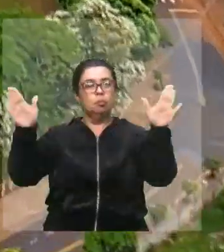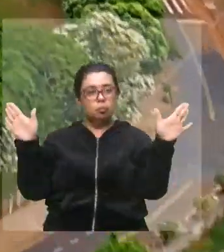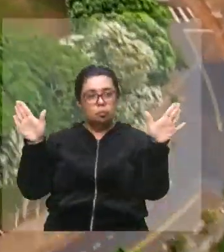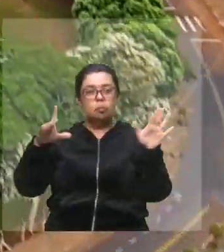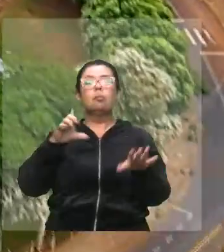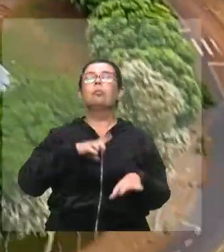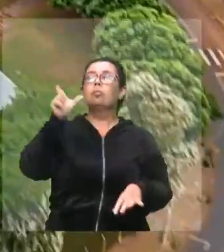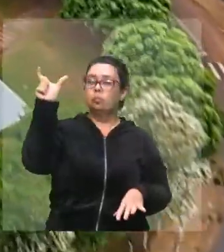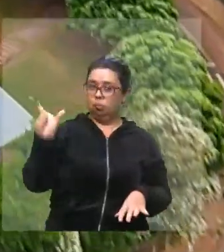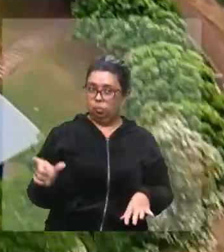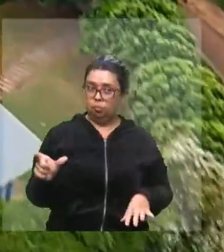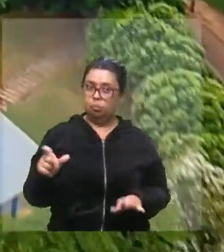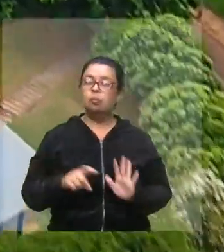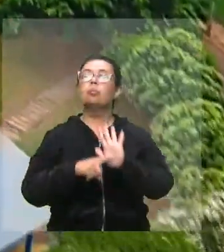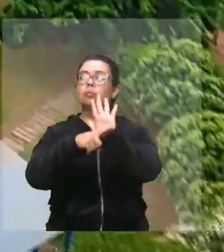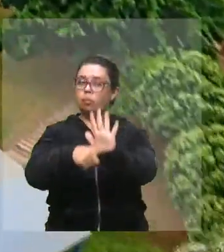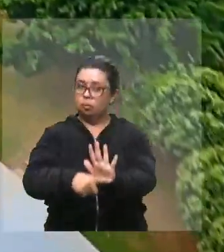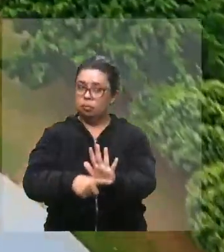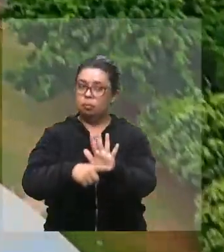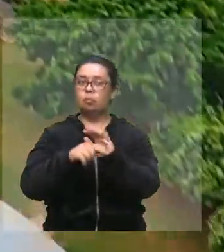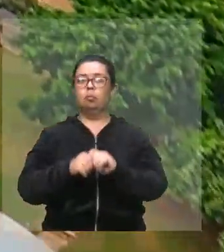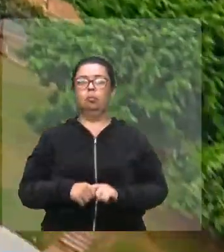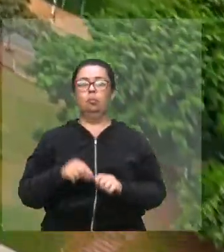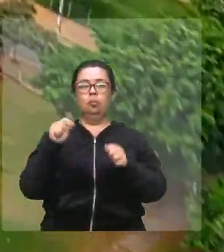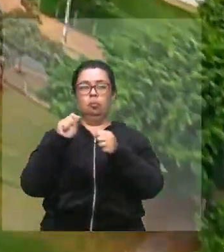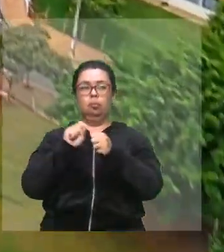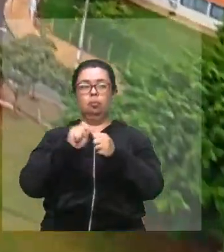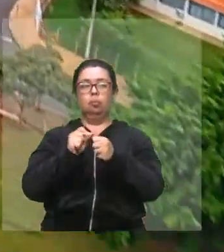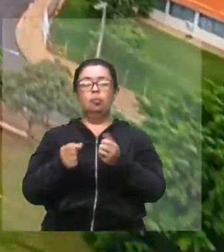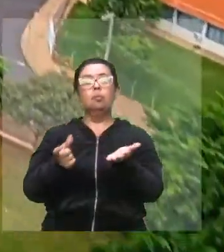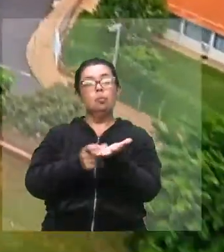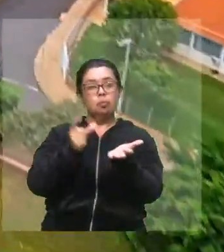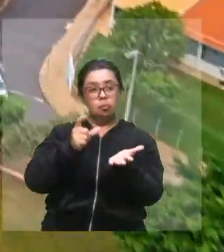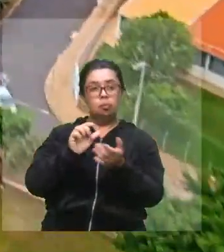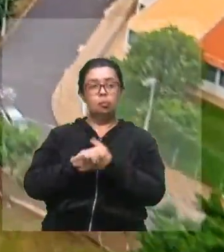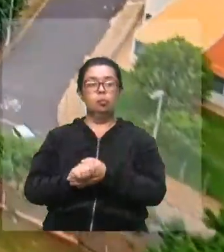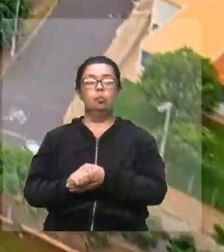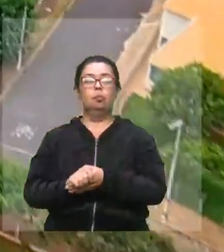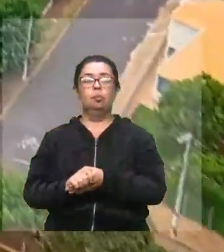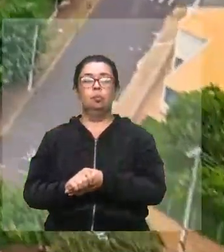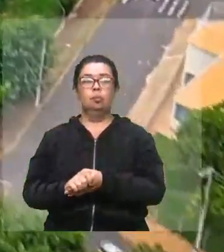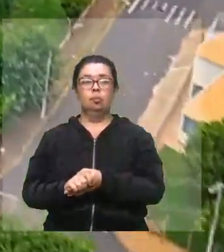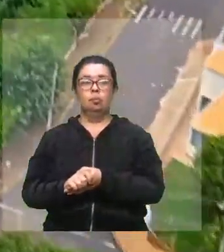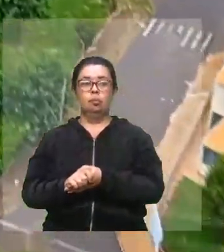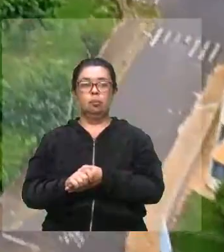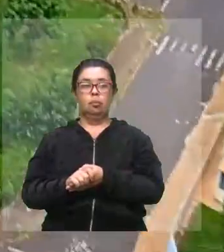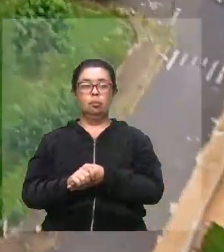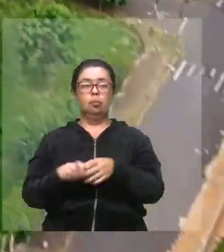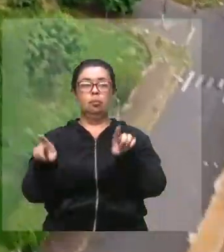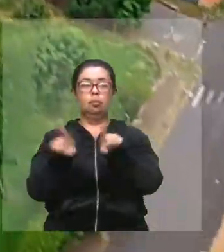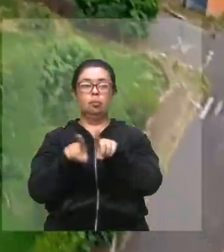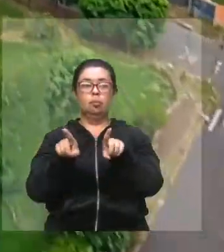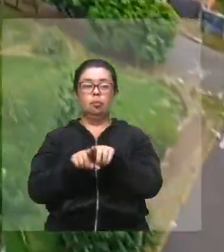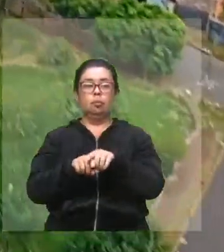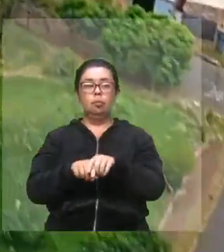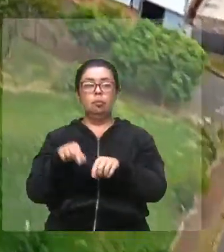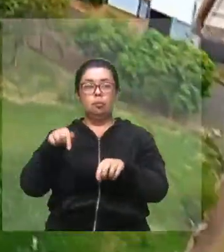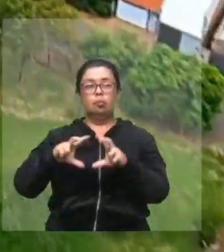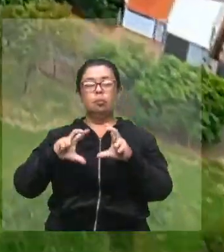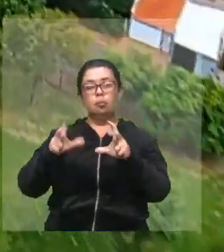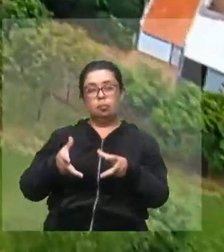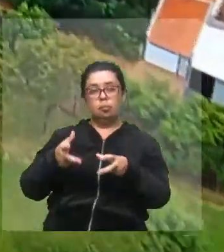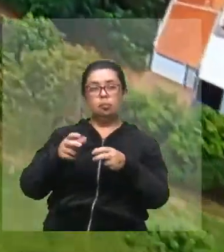as pessoas para estarem fazendo parte dessa horta comunitária. E também aqui na Câmara